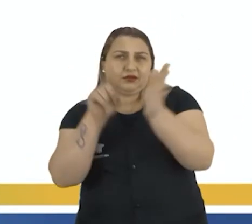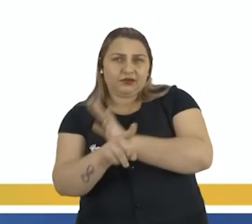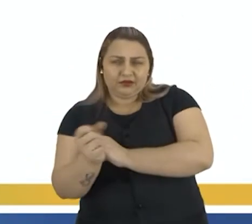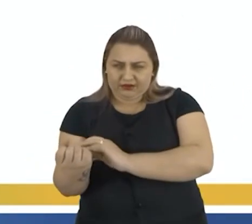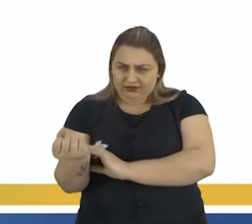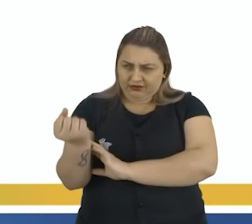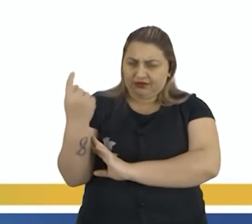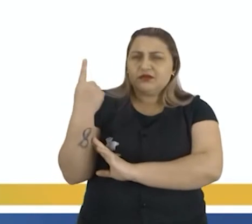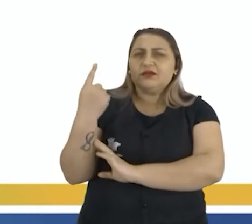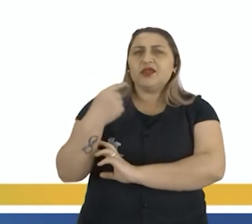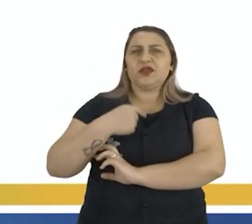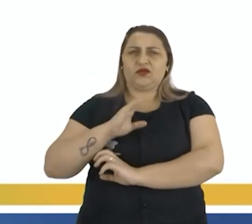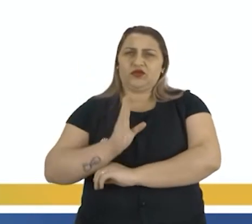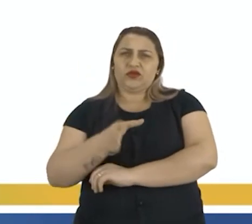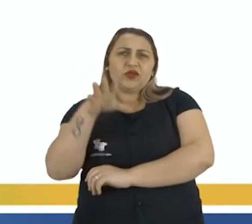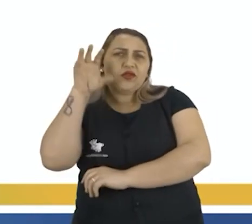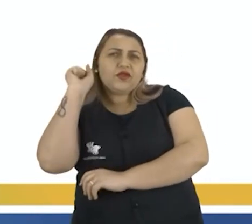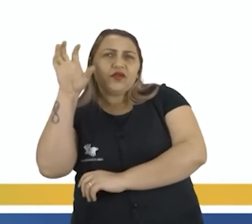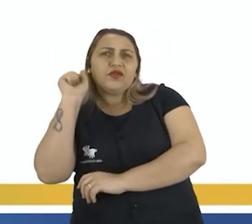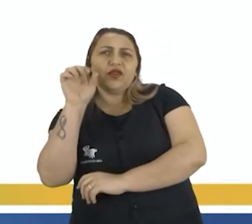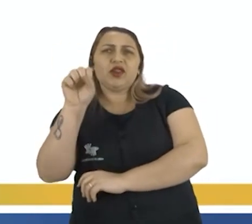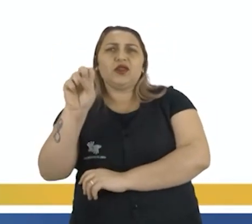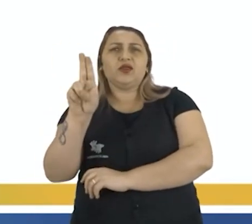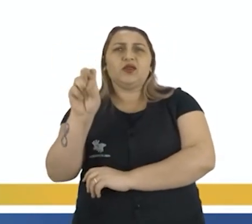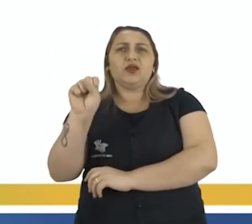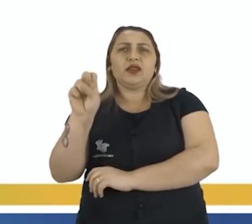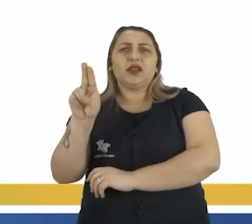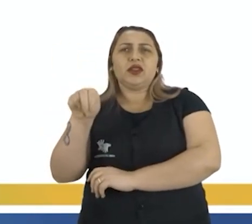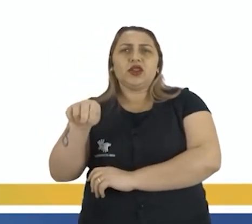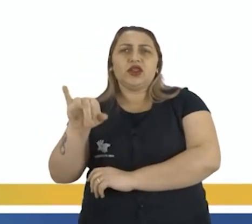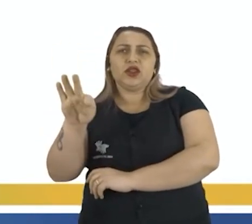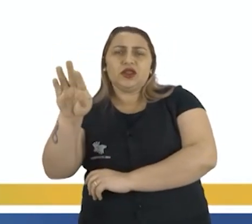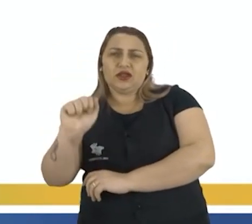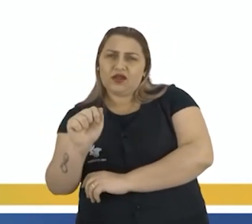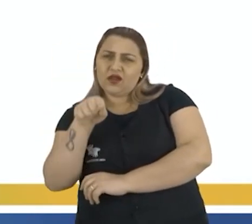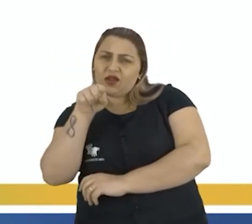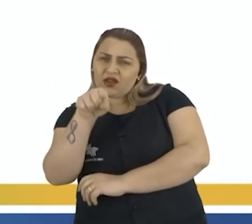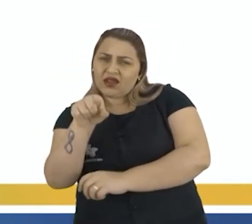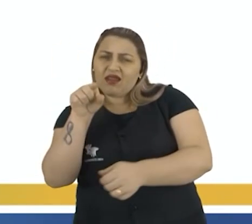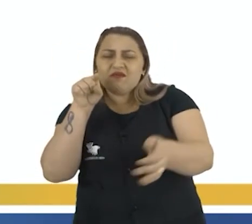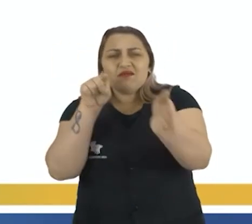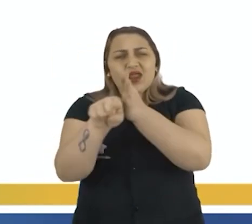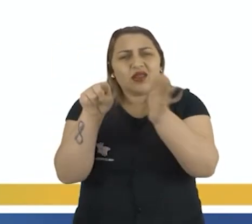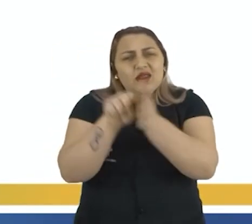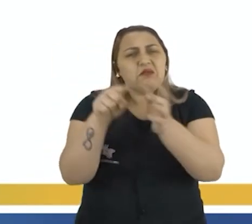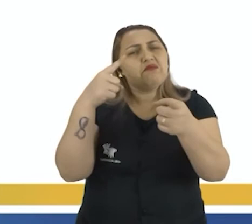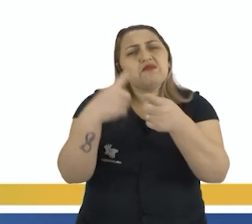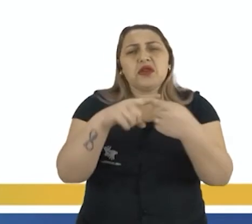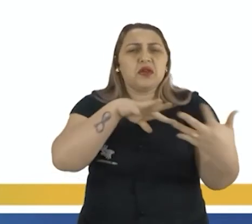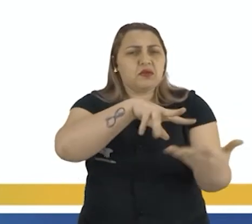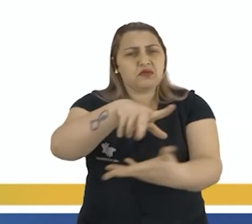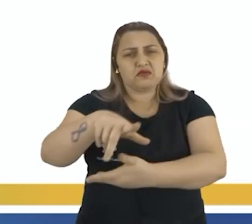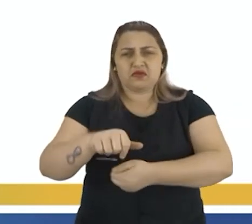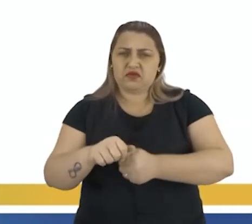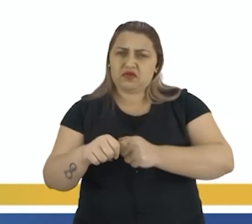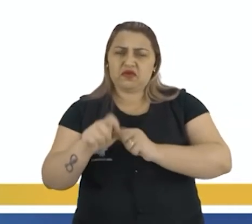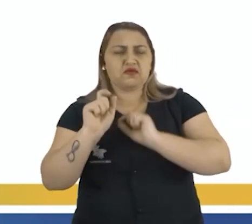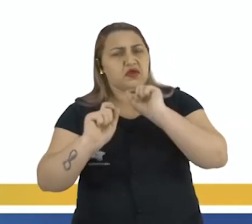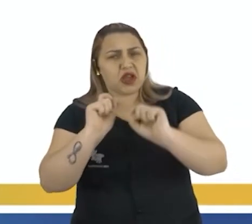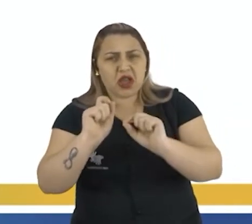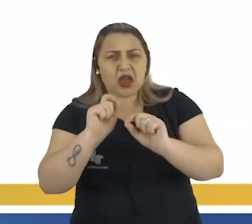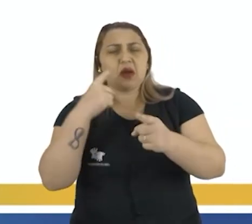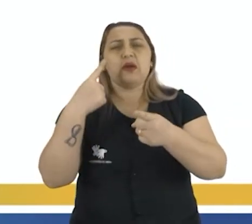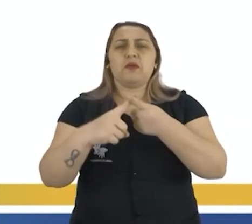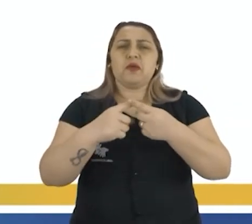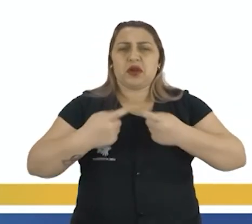mais estúpida que eu já ouvi em toda a minha vida, Suzanita. Ah, é? Quando você fica perguntando por que o mundo não sei o que